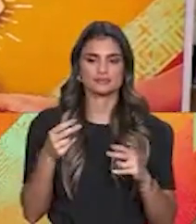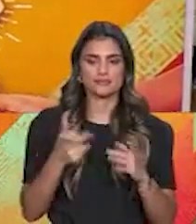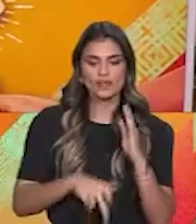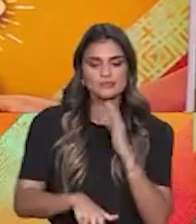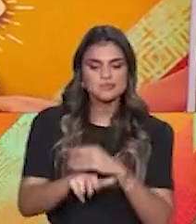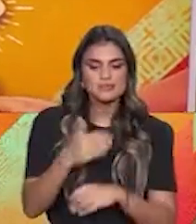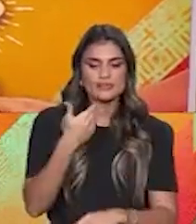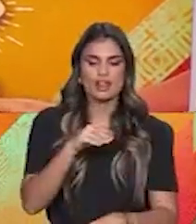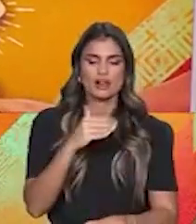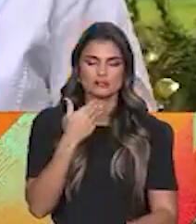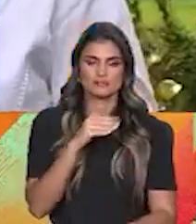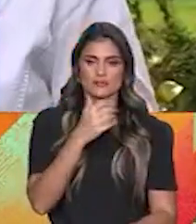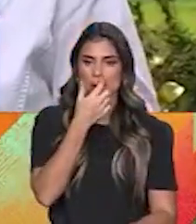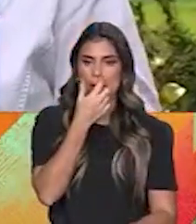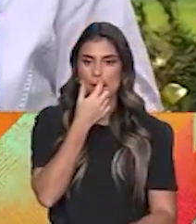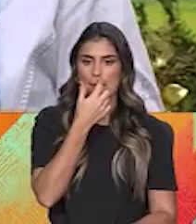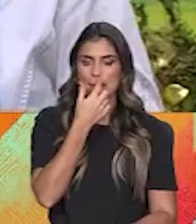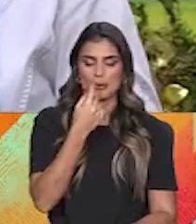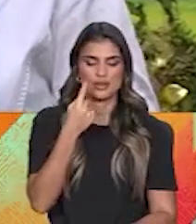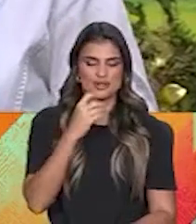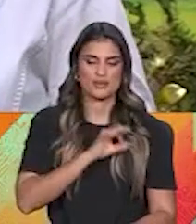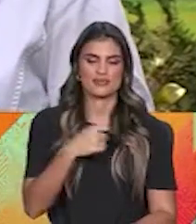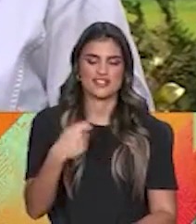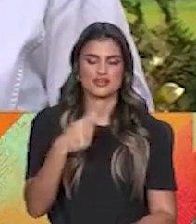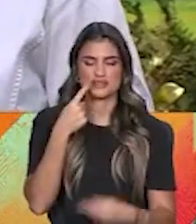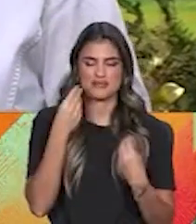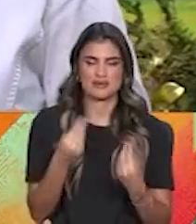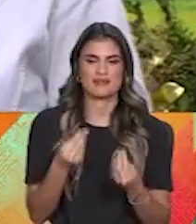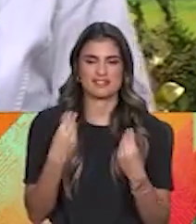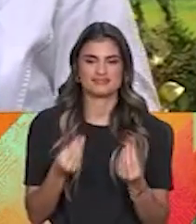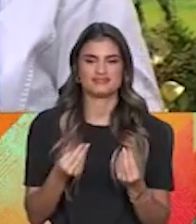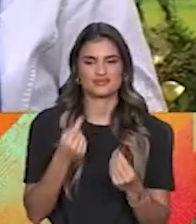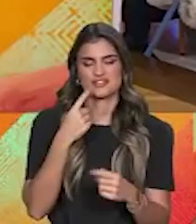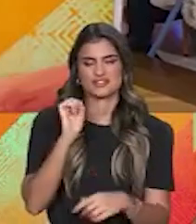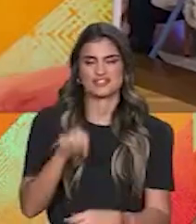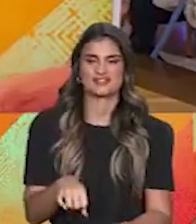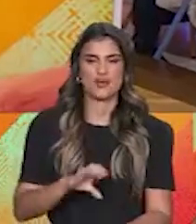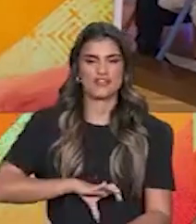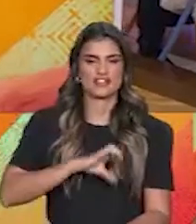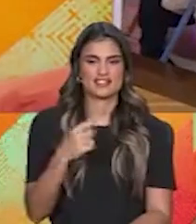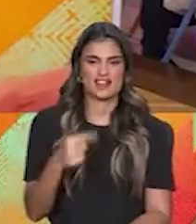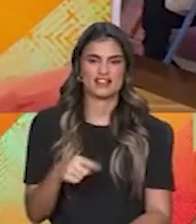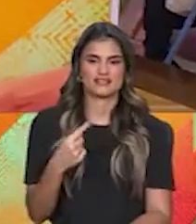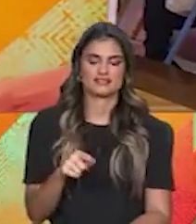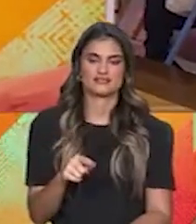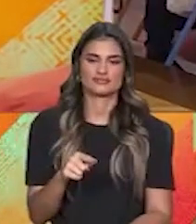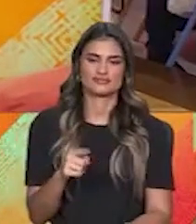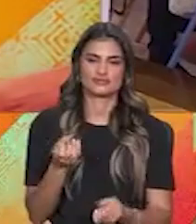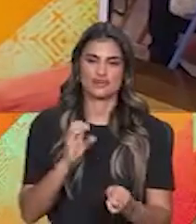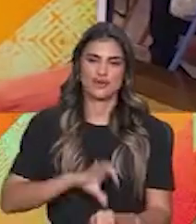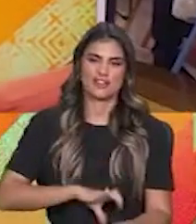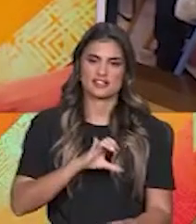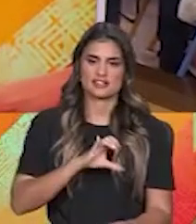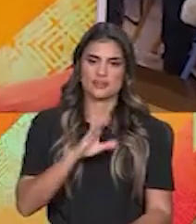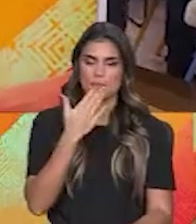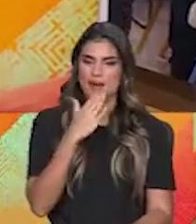da vila, dentro sim. Dentro da vila? Sim, conhece mesmo. O Sr. Presidente? Conheço. Conhece bem? Tem confiança com ele? Não tenho não muita, tem muita confiança, mas olhe conheço